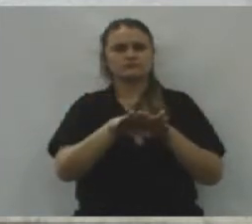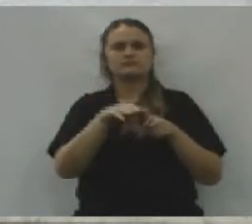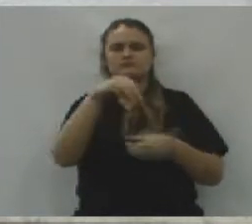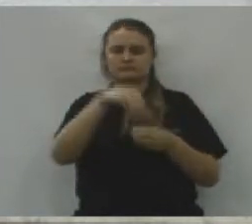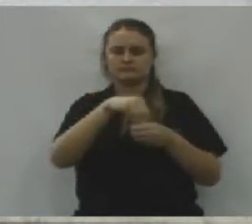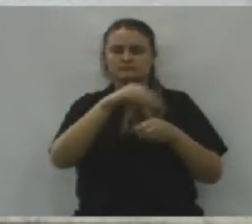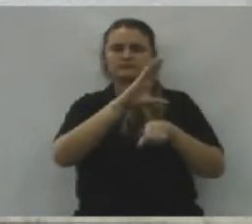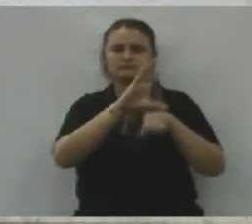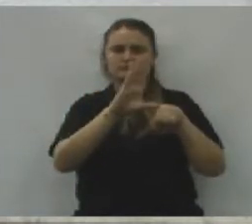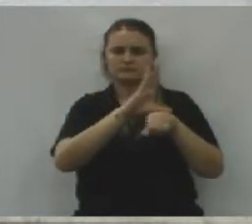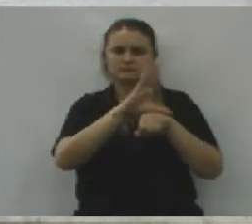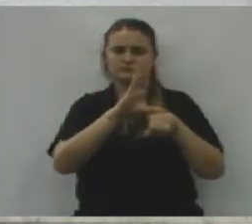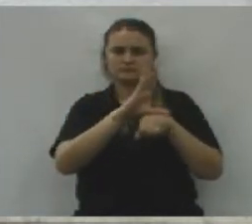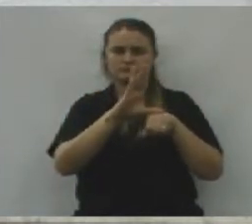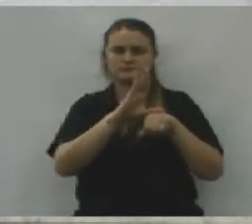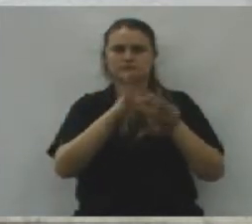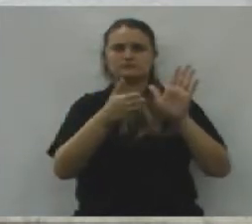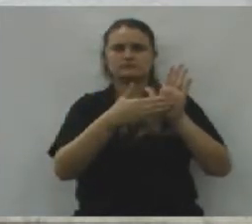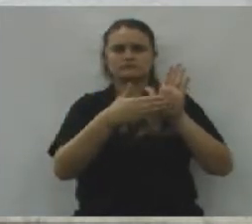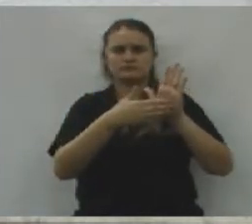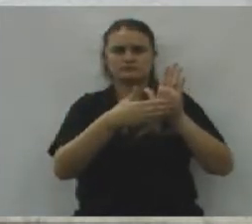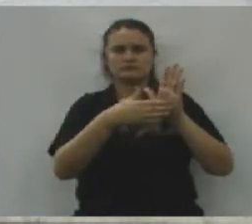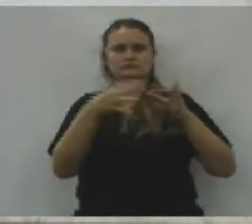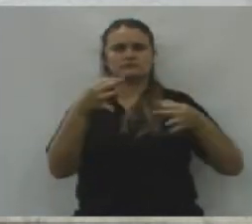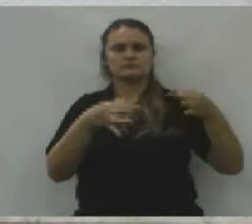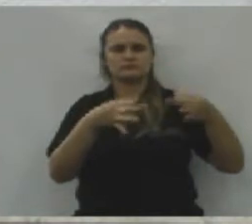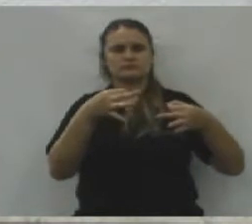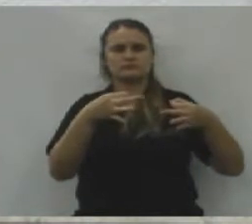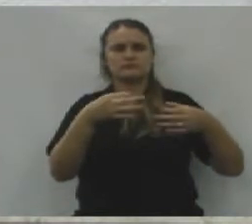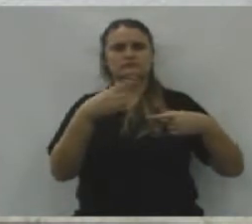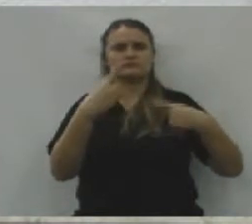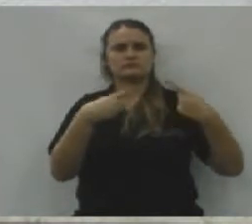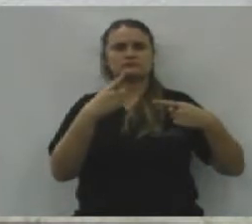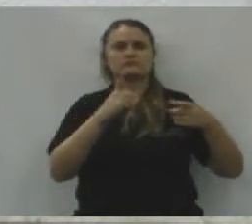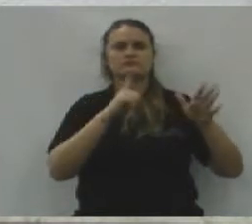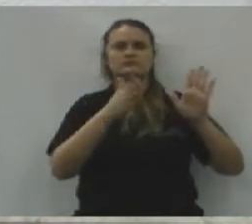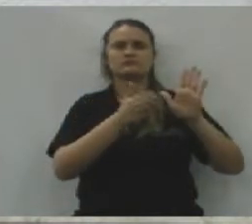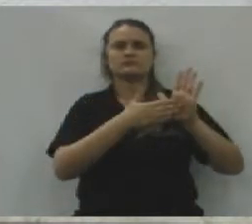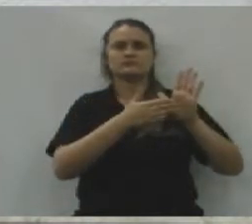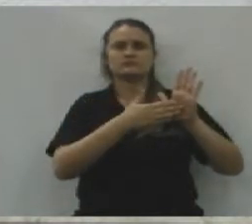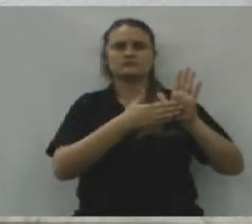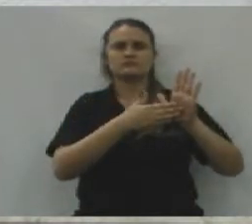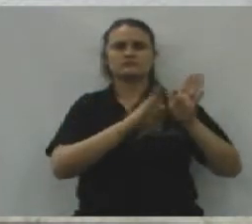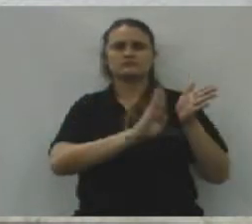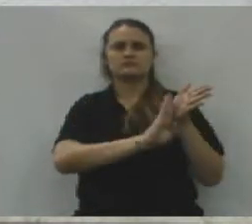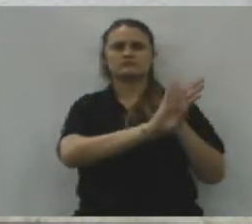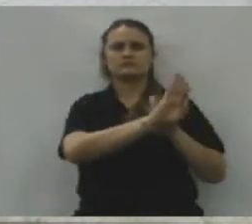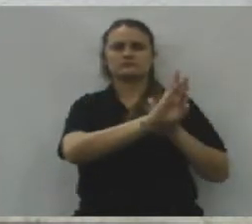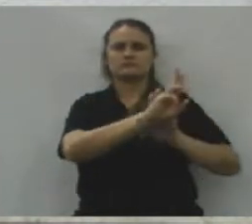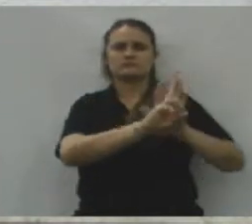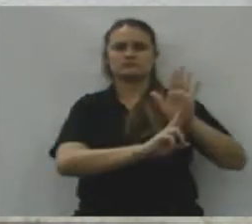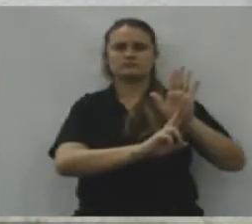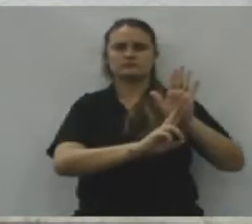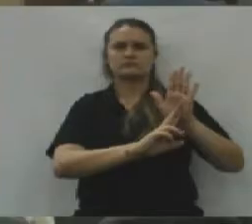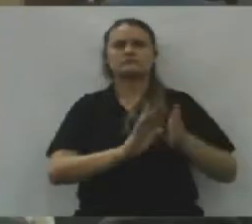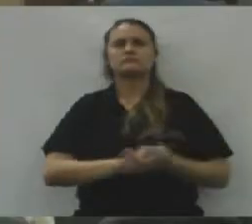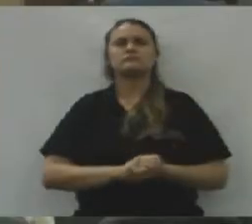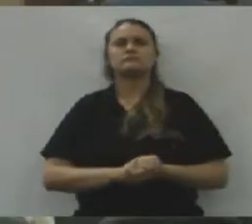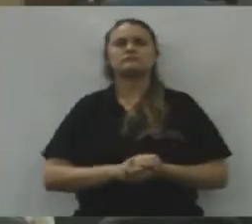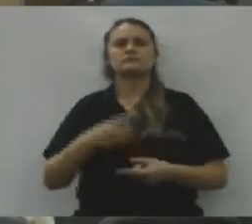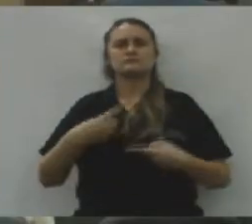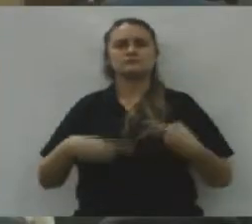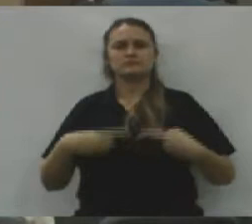constitucional é o parecer e ele vem com proposição de dispensa da redação final.